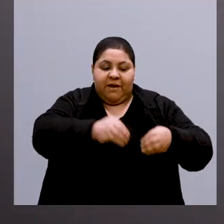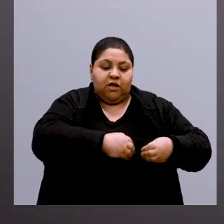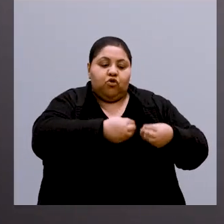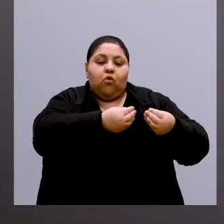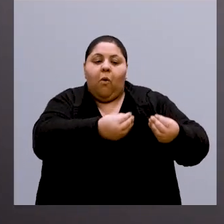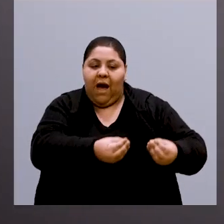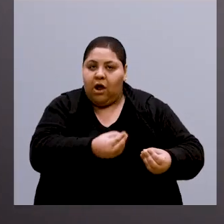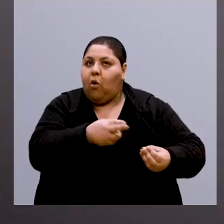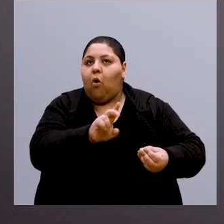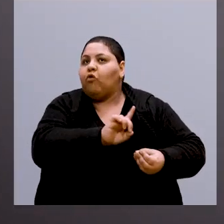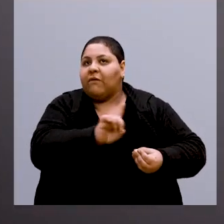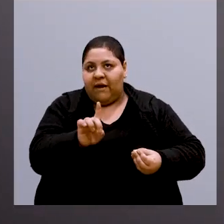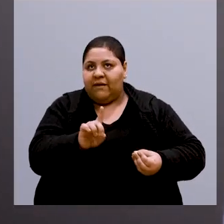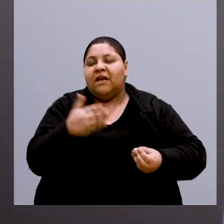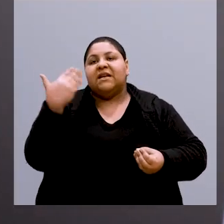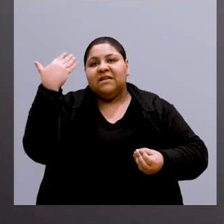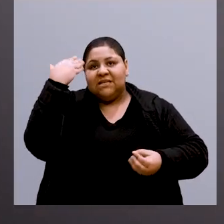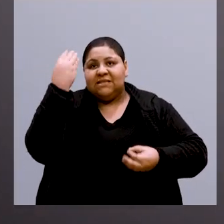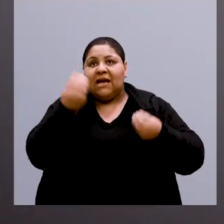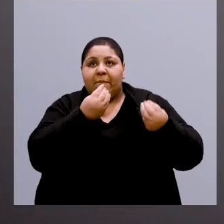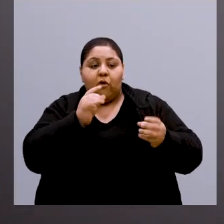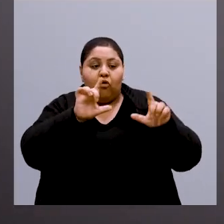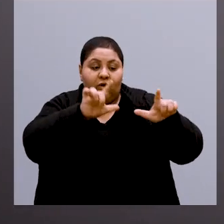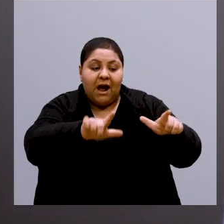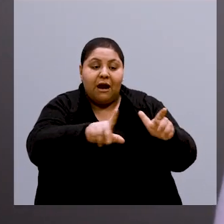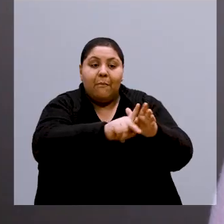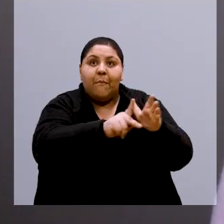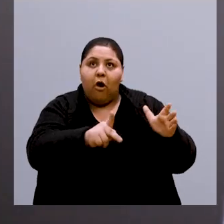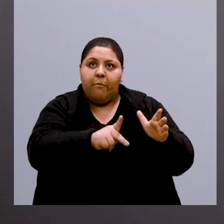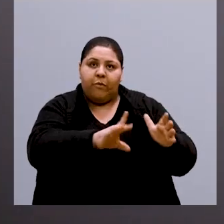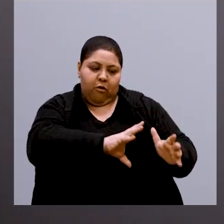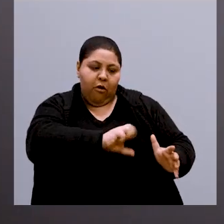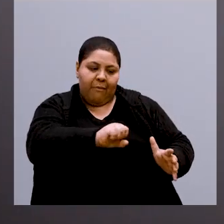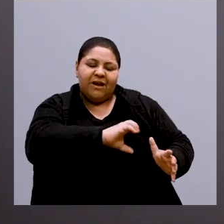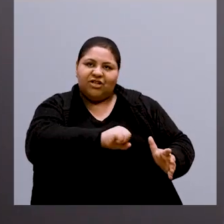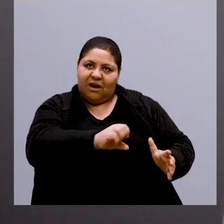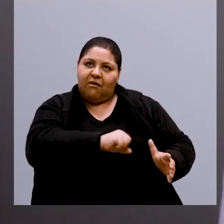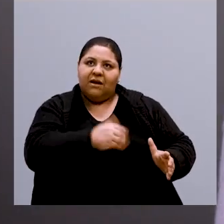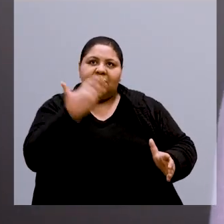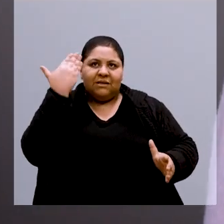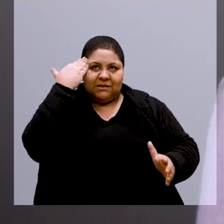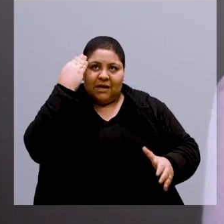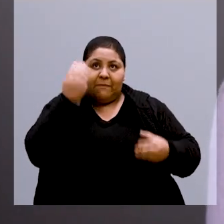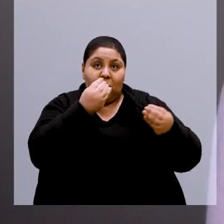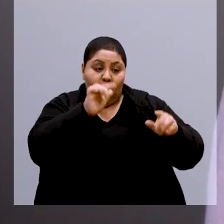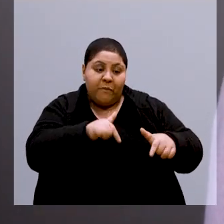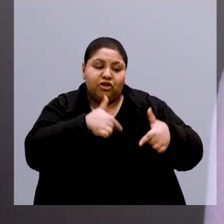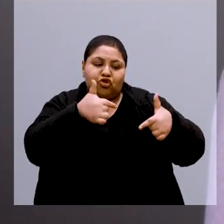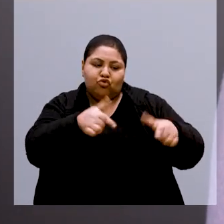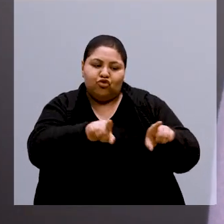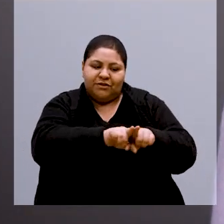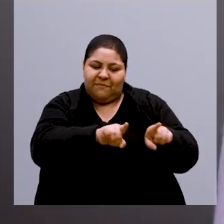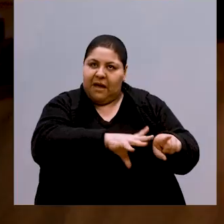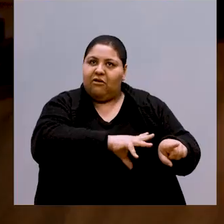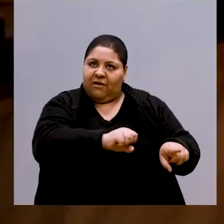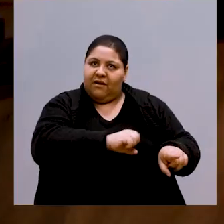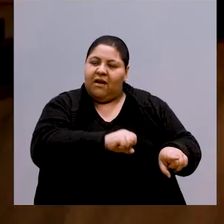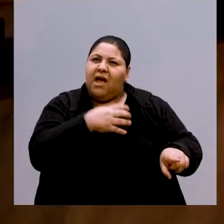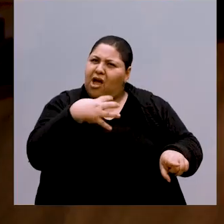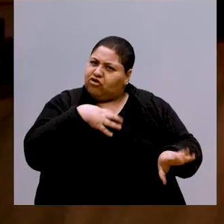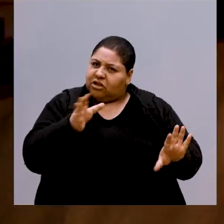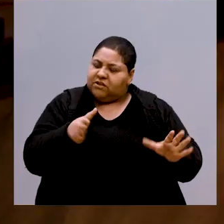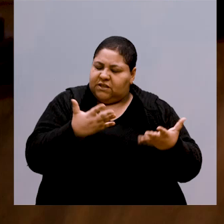de doar o seu leite ou não, né? Elas sabem onde é o lactário e elas sabem como estar ali dentro. Sim, é uma